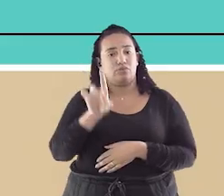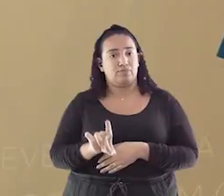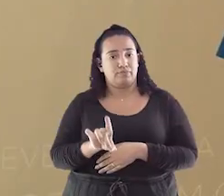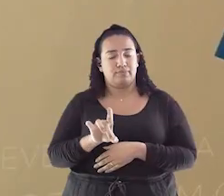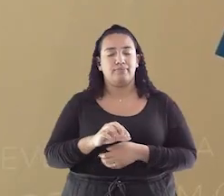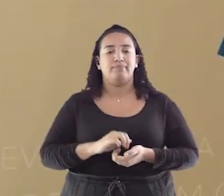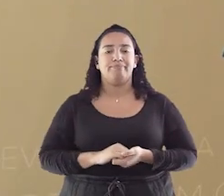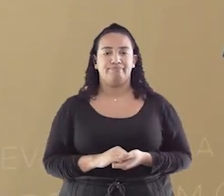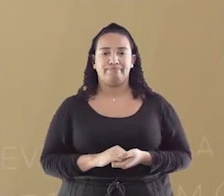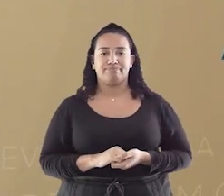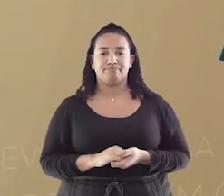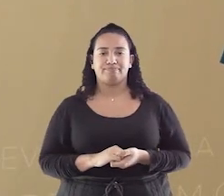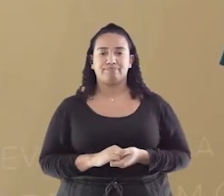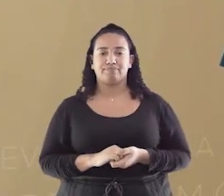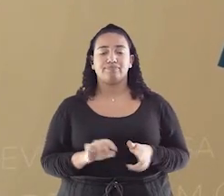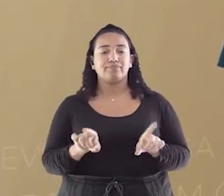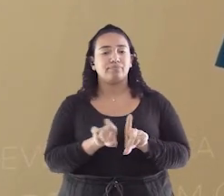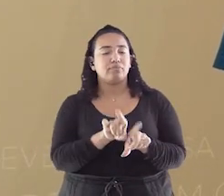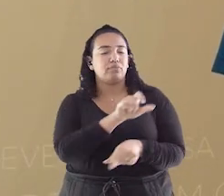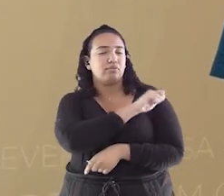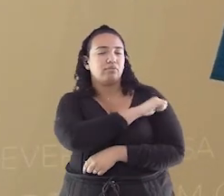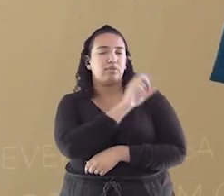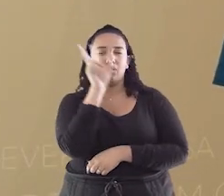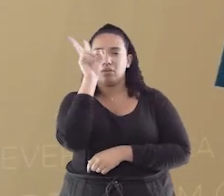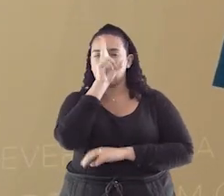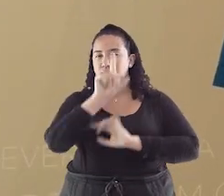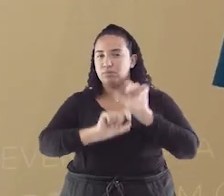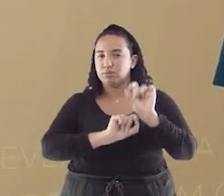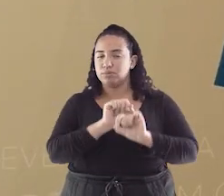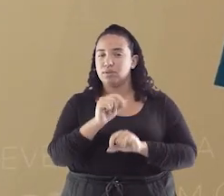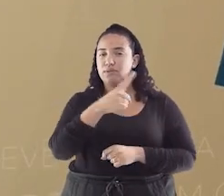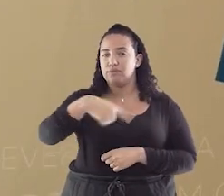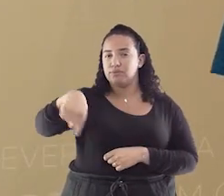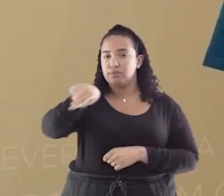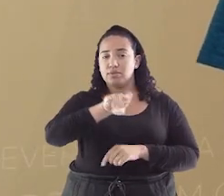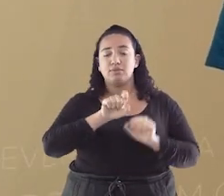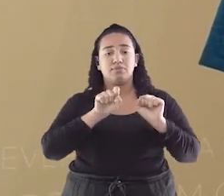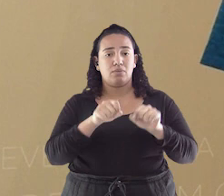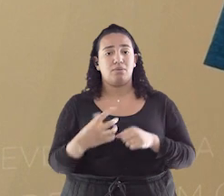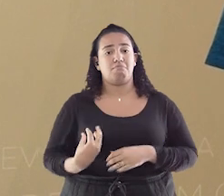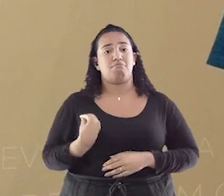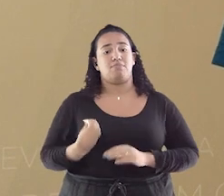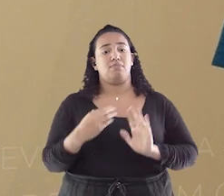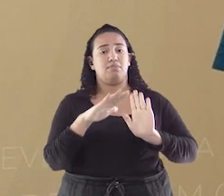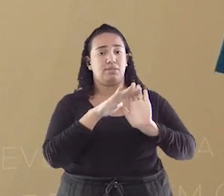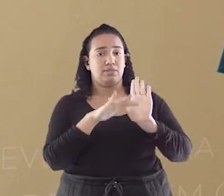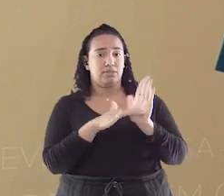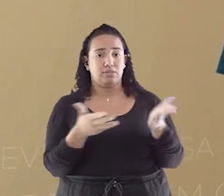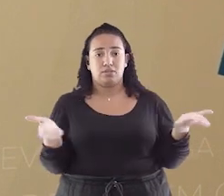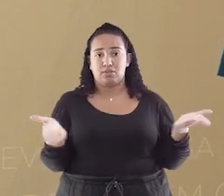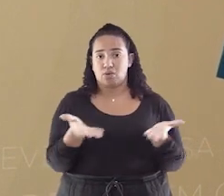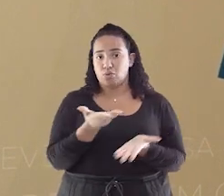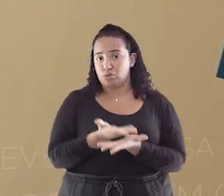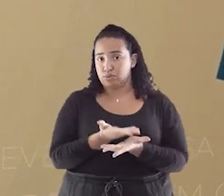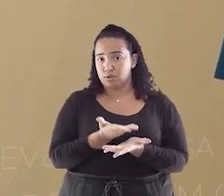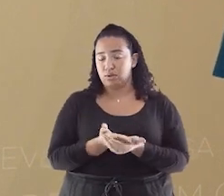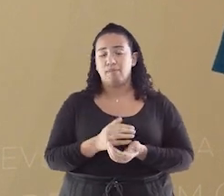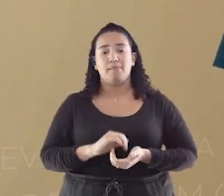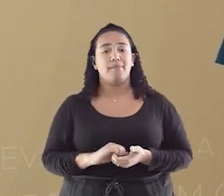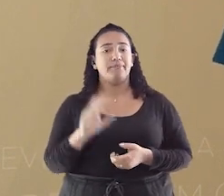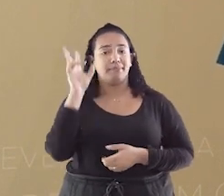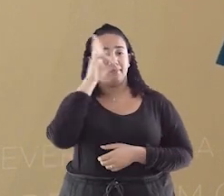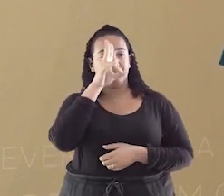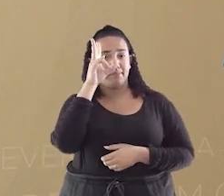indiretos. E lembrando aos estudantes que vocês podem marcar a presença de vocês na aula de hoje. Não se esqueçam de registrar